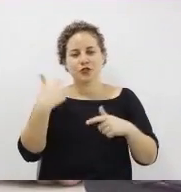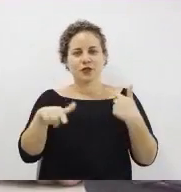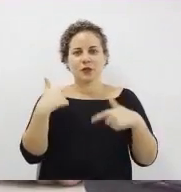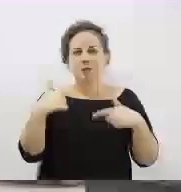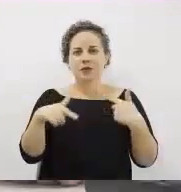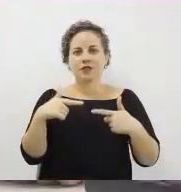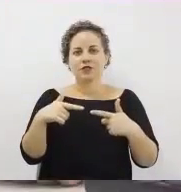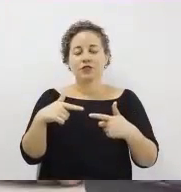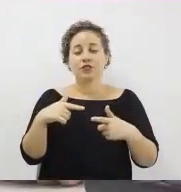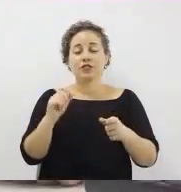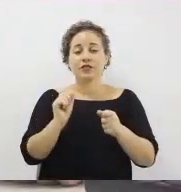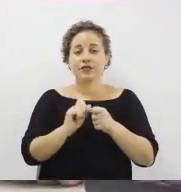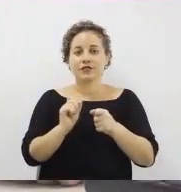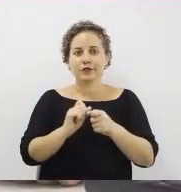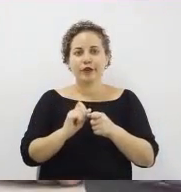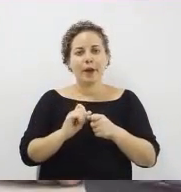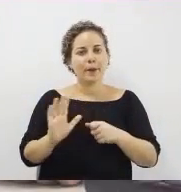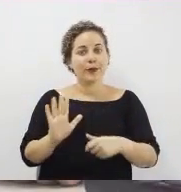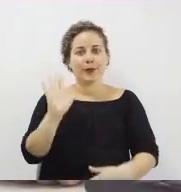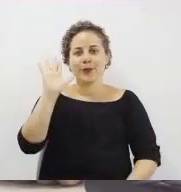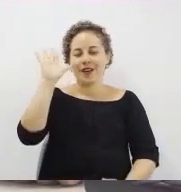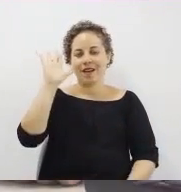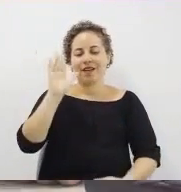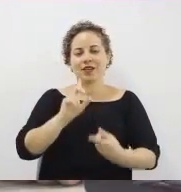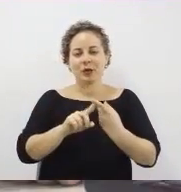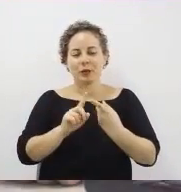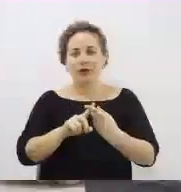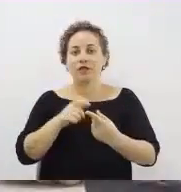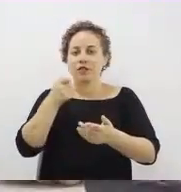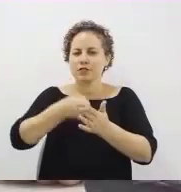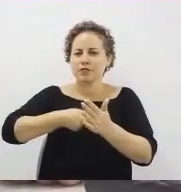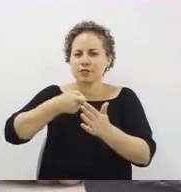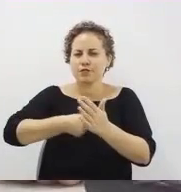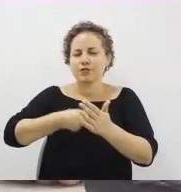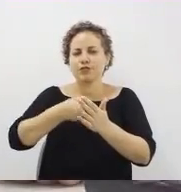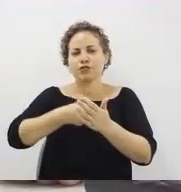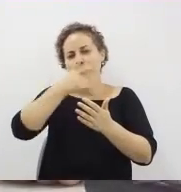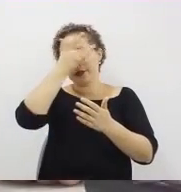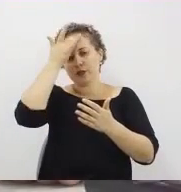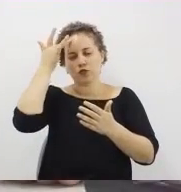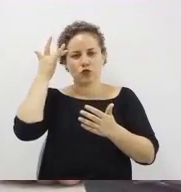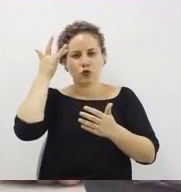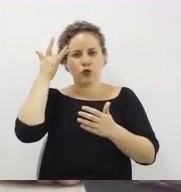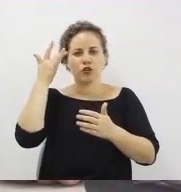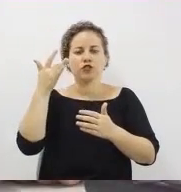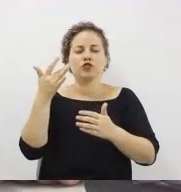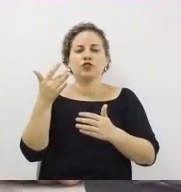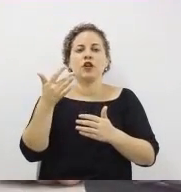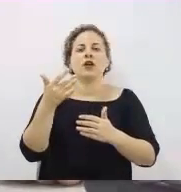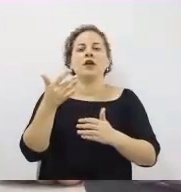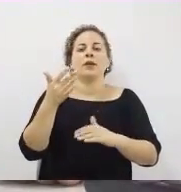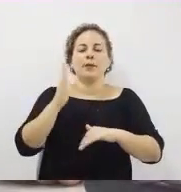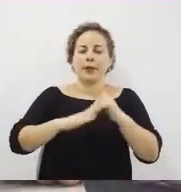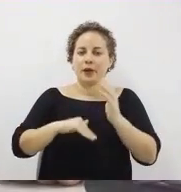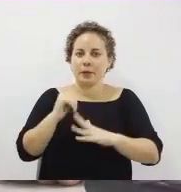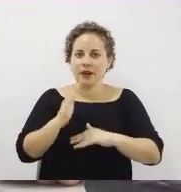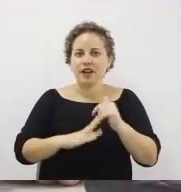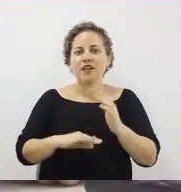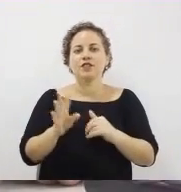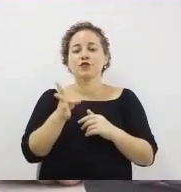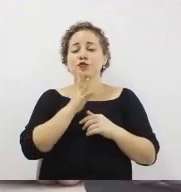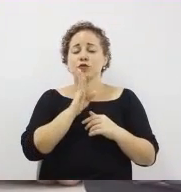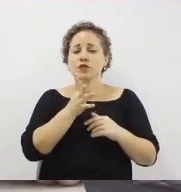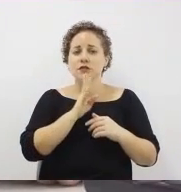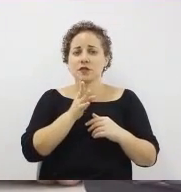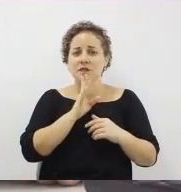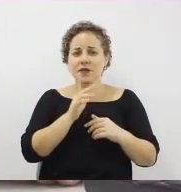costumam ser mais trabalhosas e caras, justamente por exigir a presença de pessoas qualificadas e que tenham conhecimento